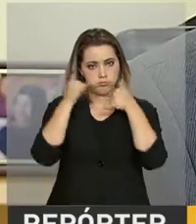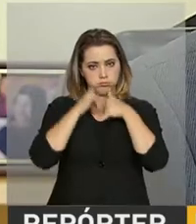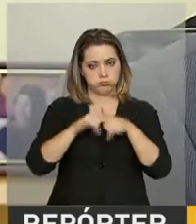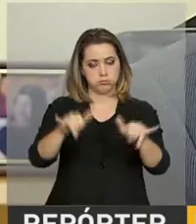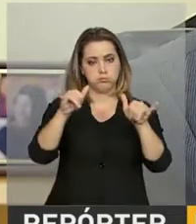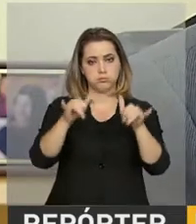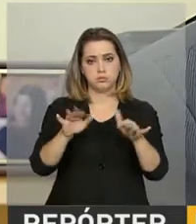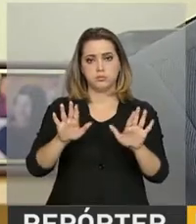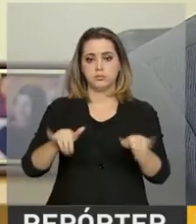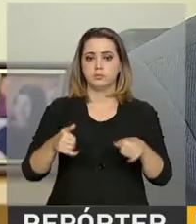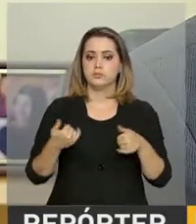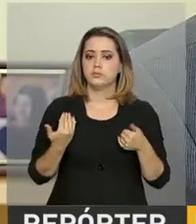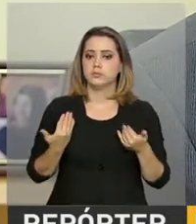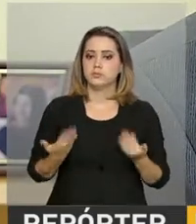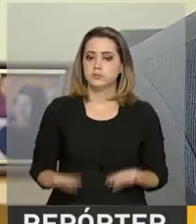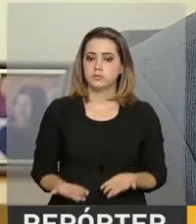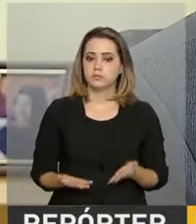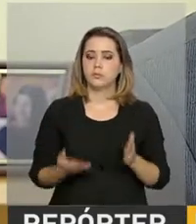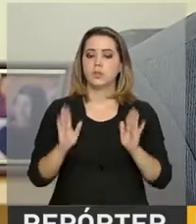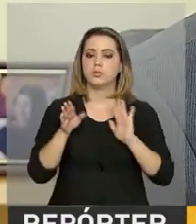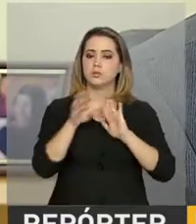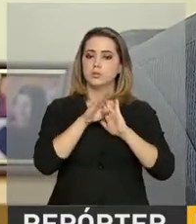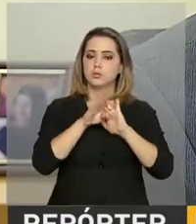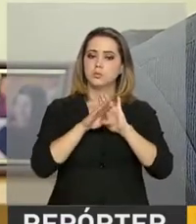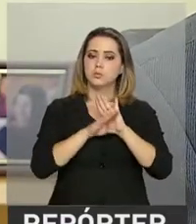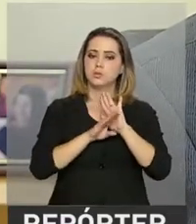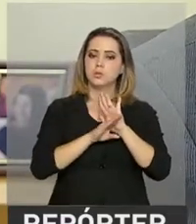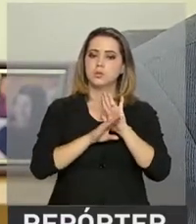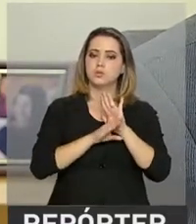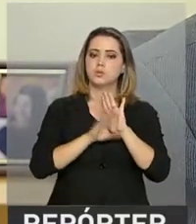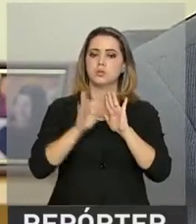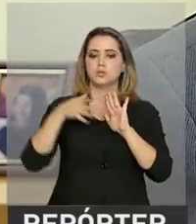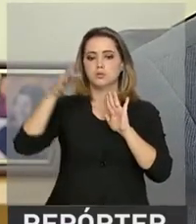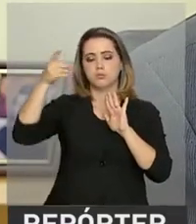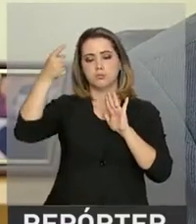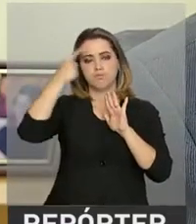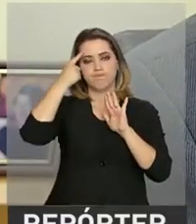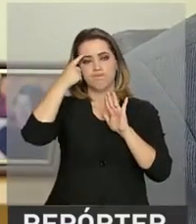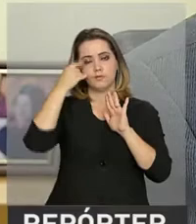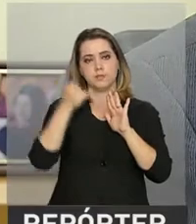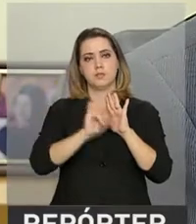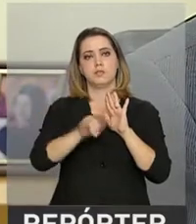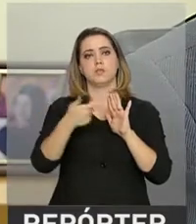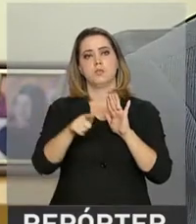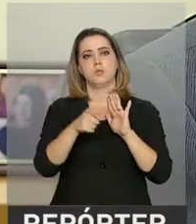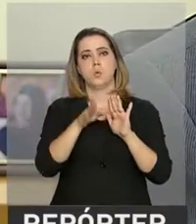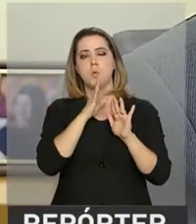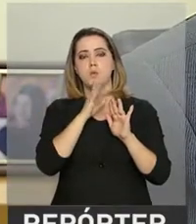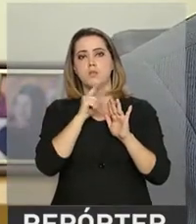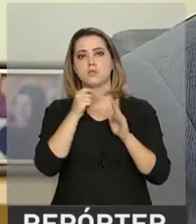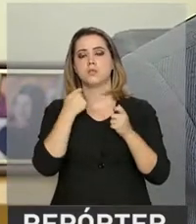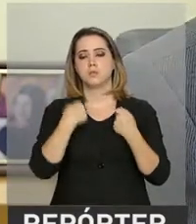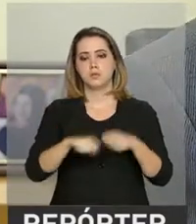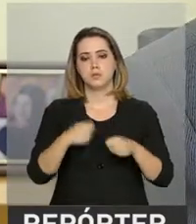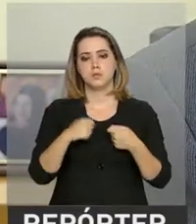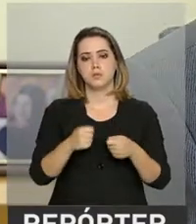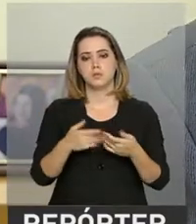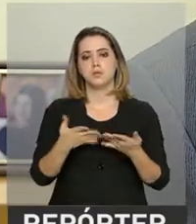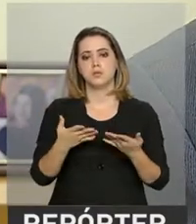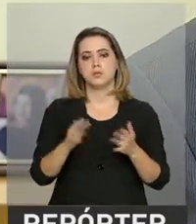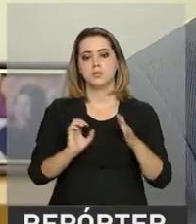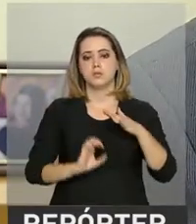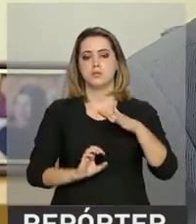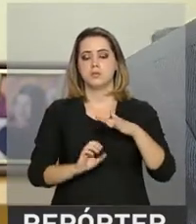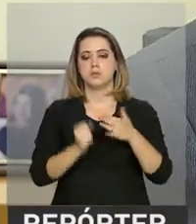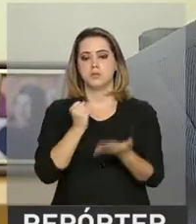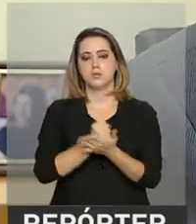e certamente com um projeto já idealizado, já pensado aí, se ele não tiver conhecimento do assunto, certamente através de uma empresa